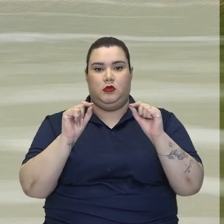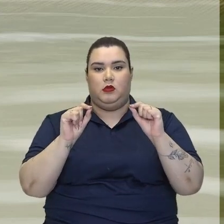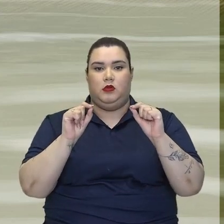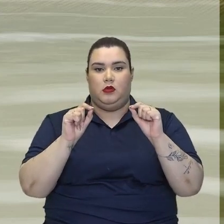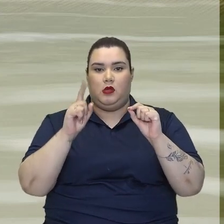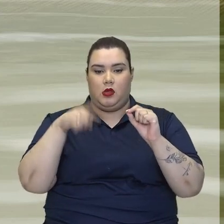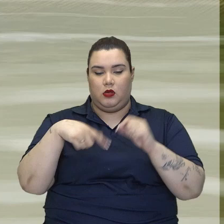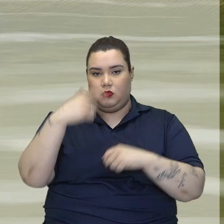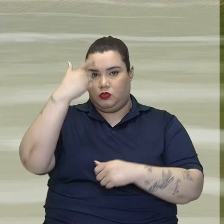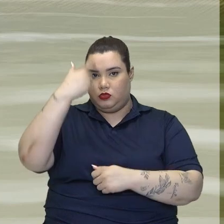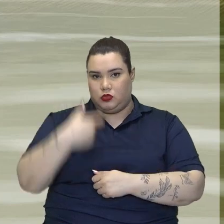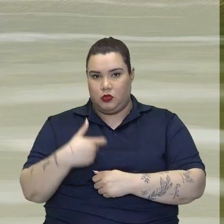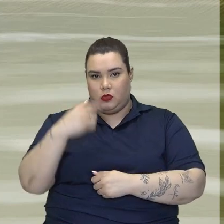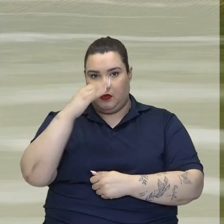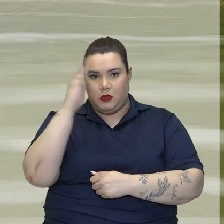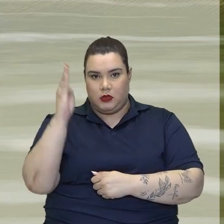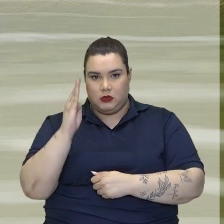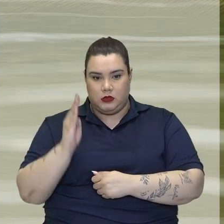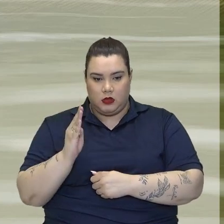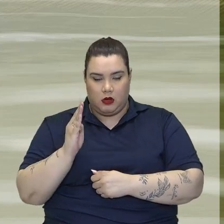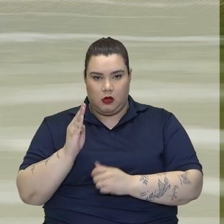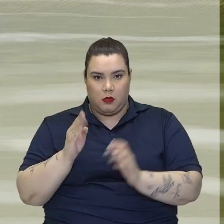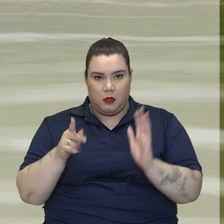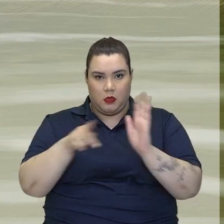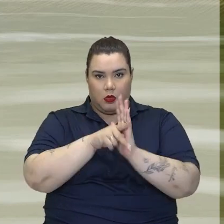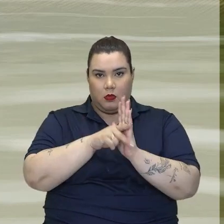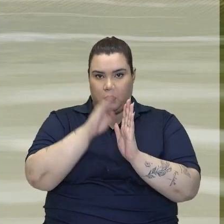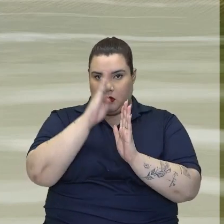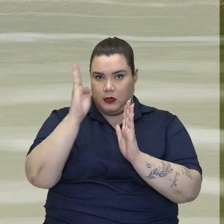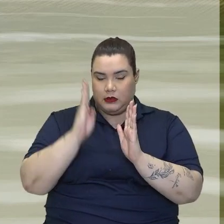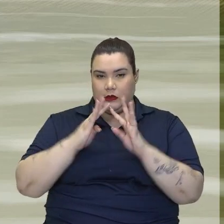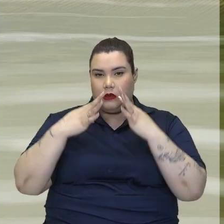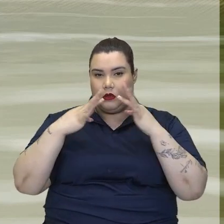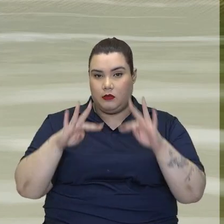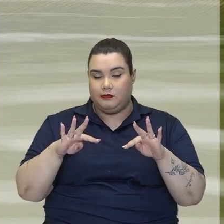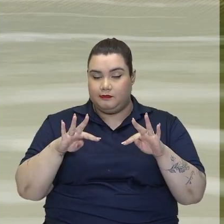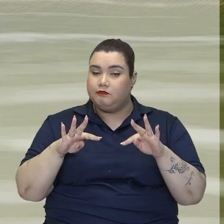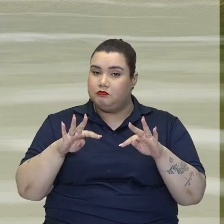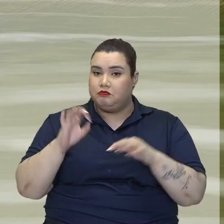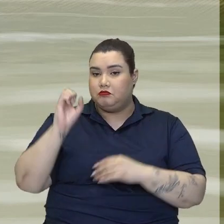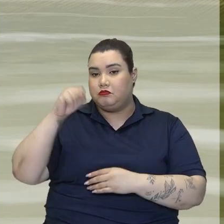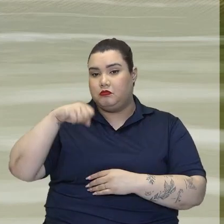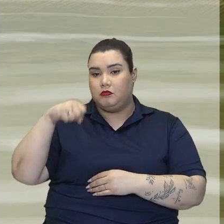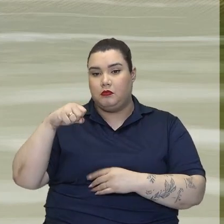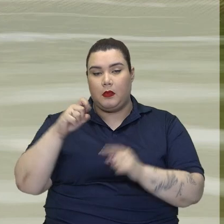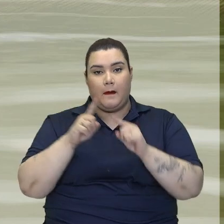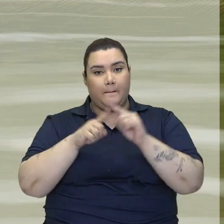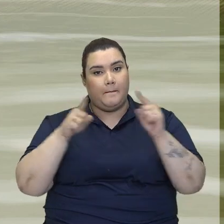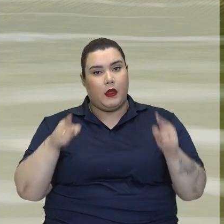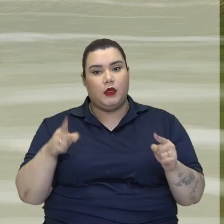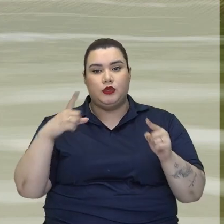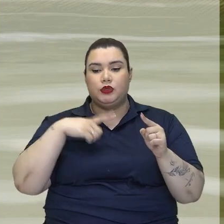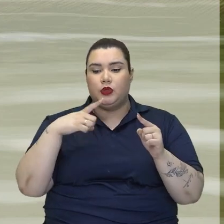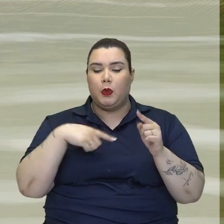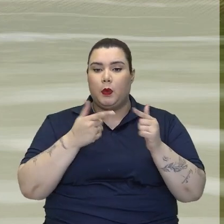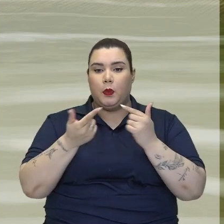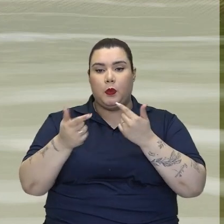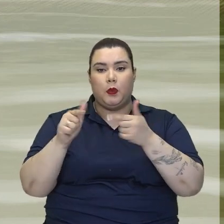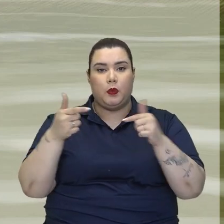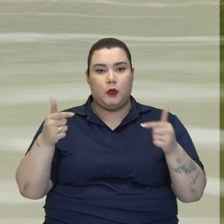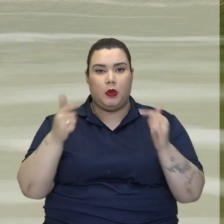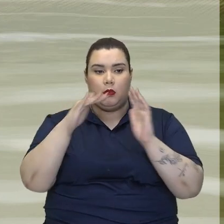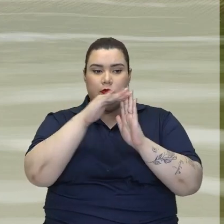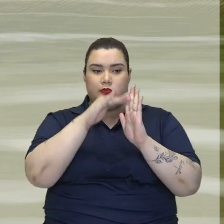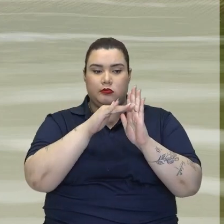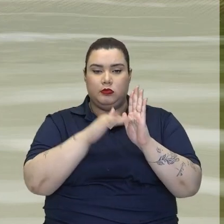sou brasileiro para ser brasileiro? Bem, a princípio sim, mas existem outras questões legais que